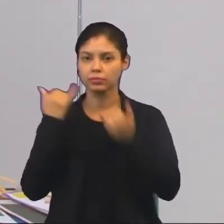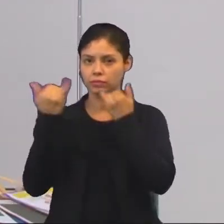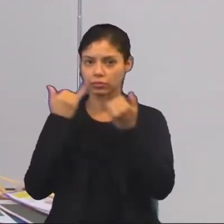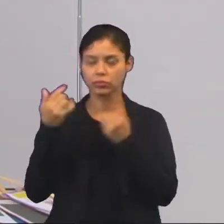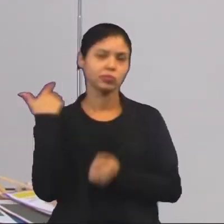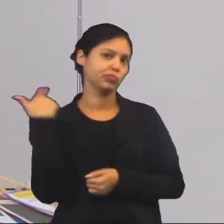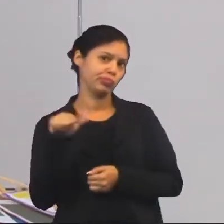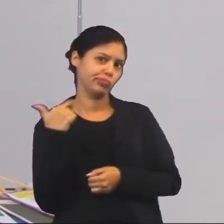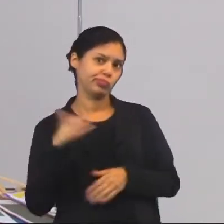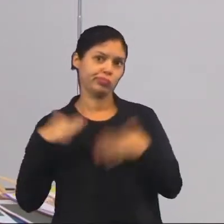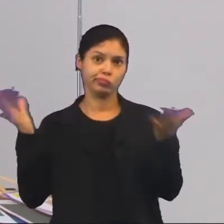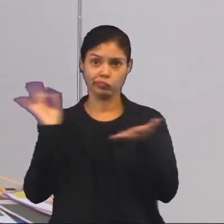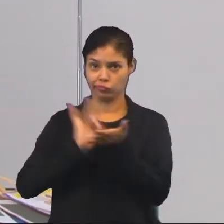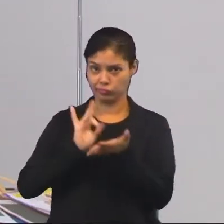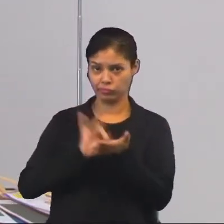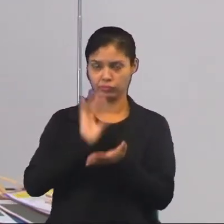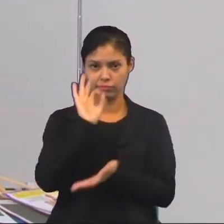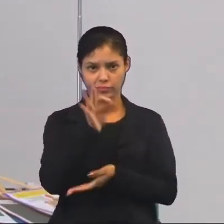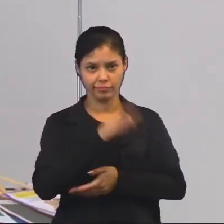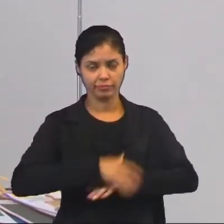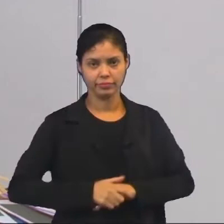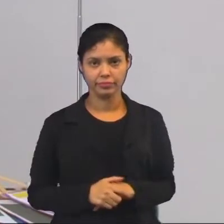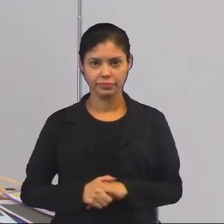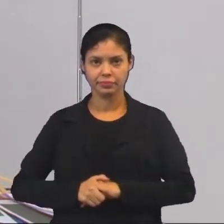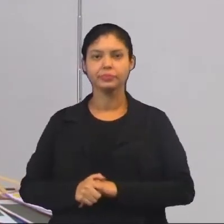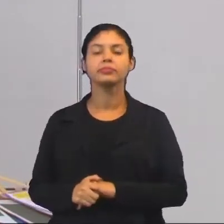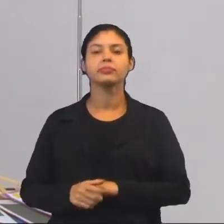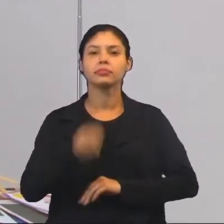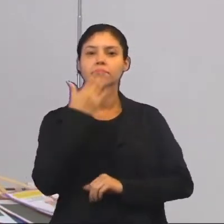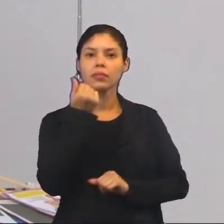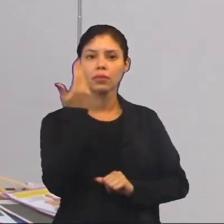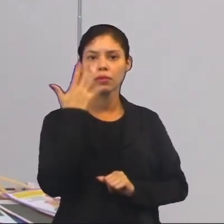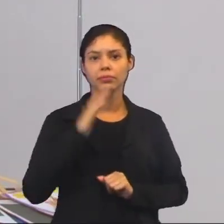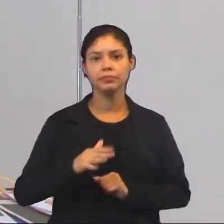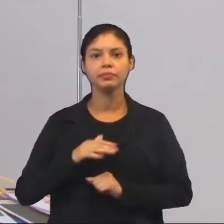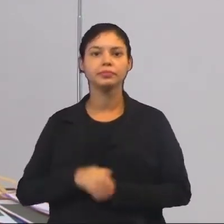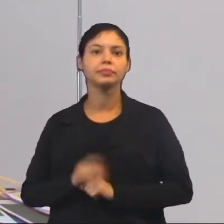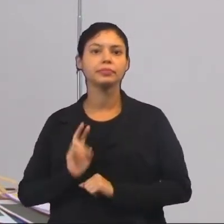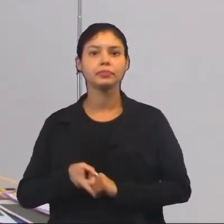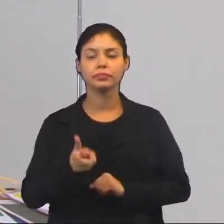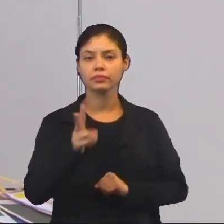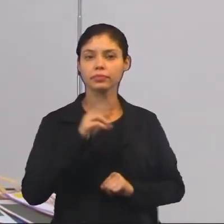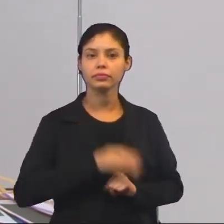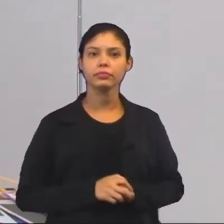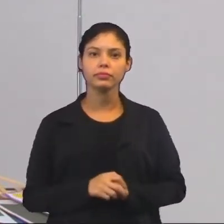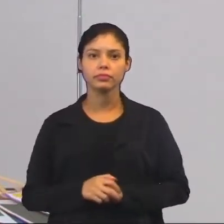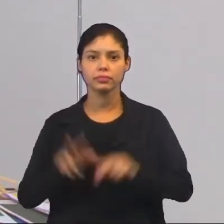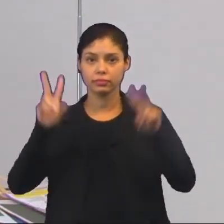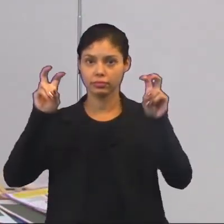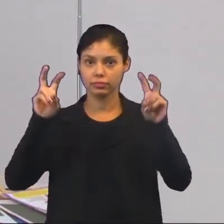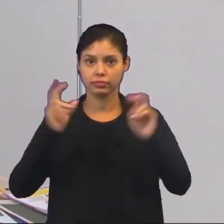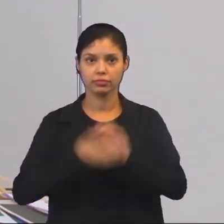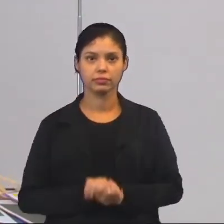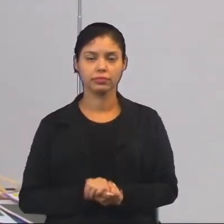notícia que não seja verdade, certo? Mas tudo bem, crianças, vamos dar continuidade ao nosso